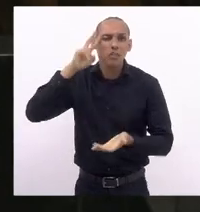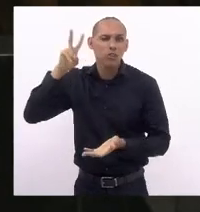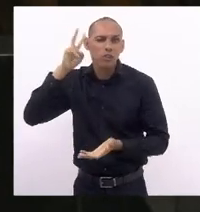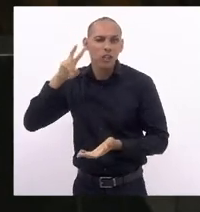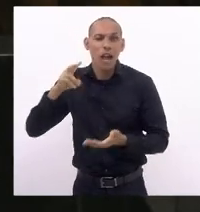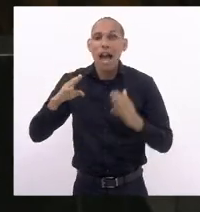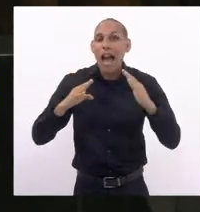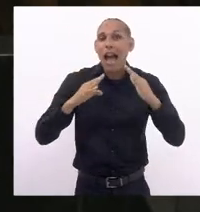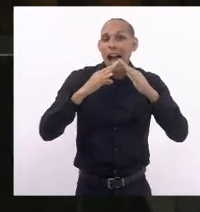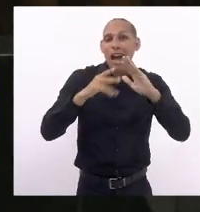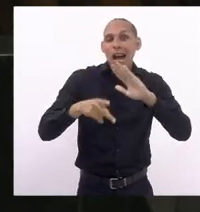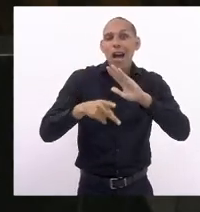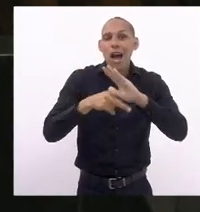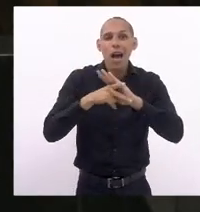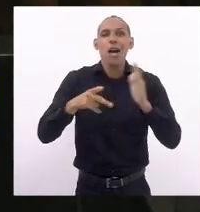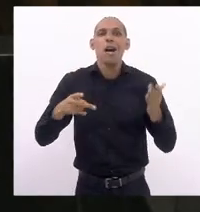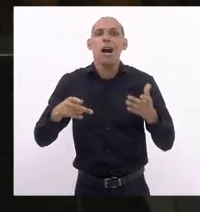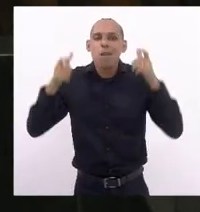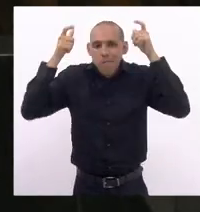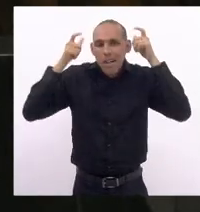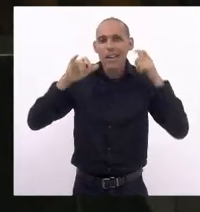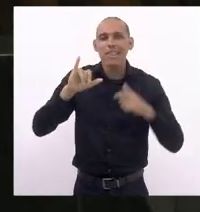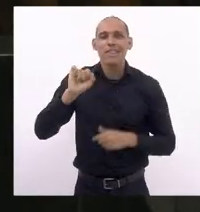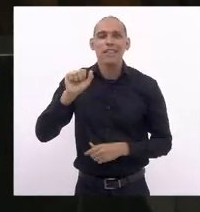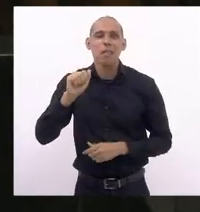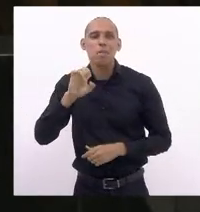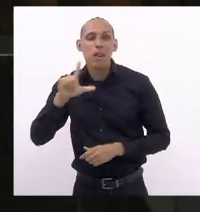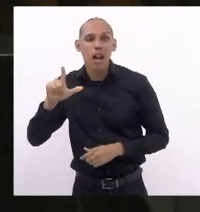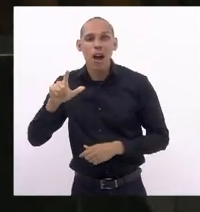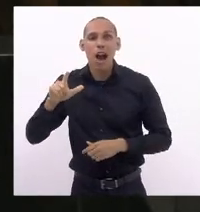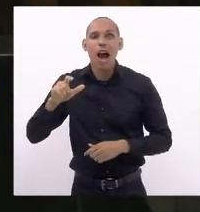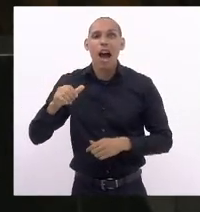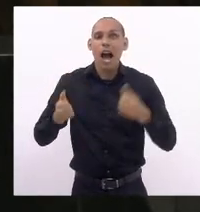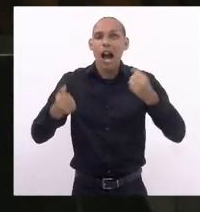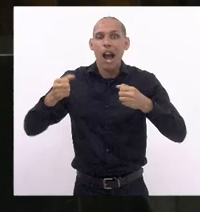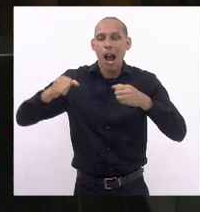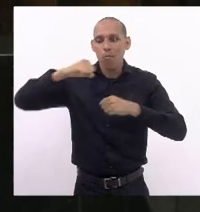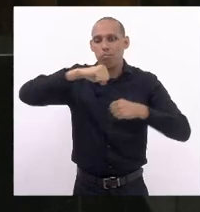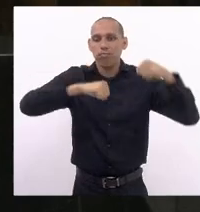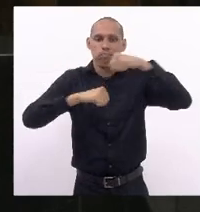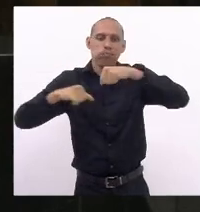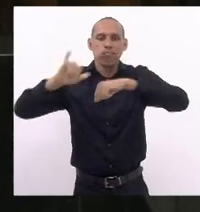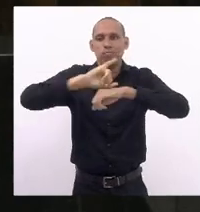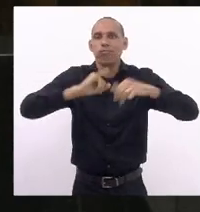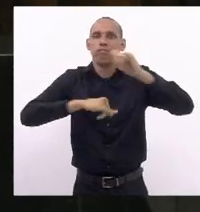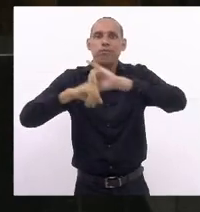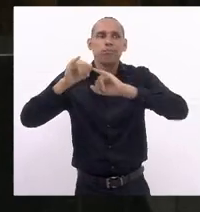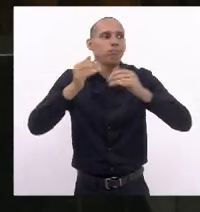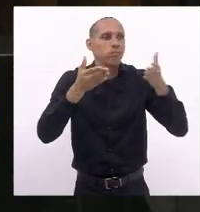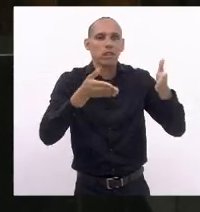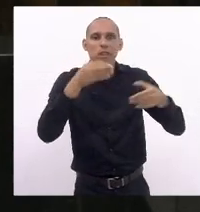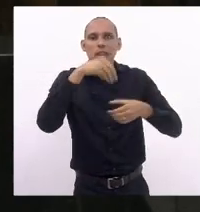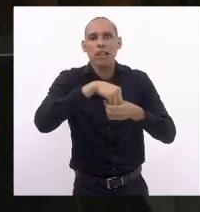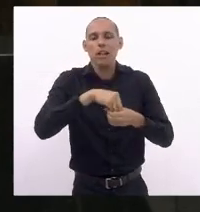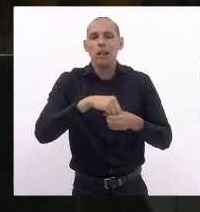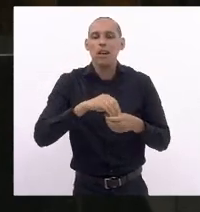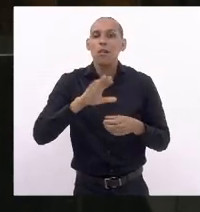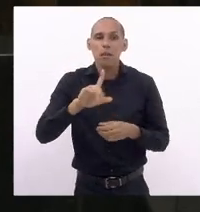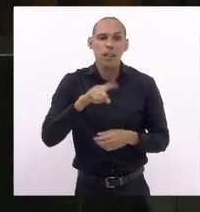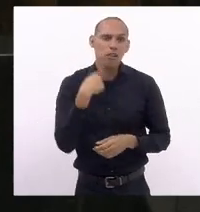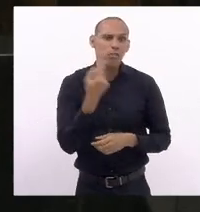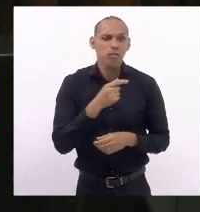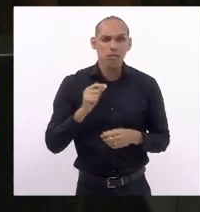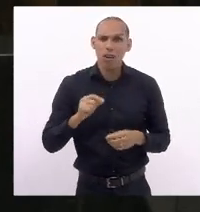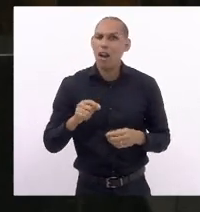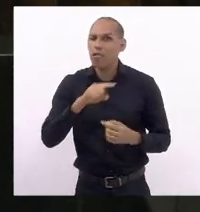casa de Princesa Isabel destruída, com carros atolados um em cima do outro. Mas nós temos uma missão importante e a Alerj